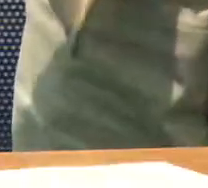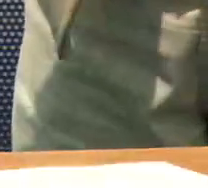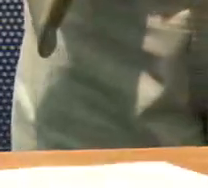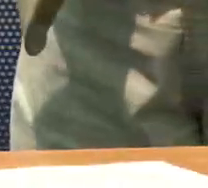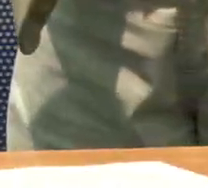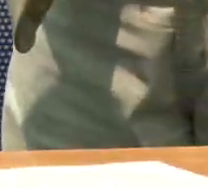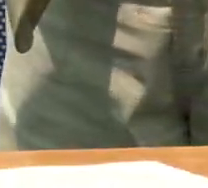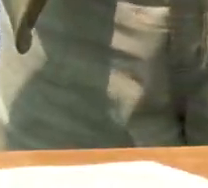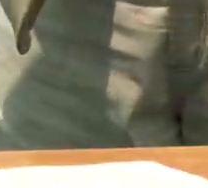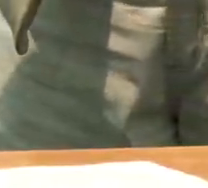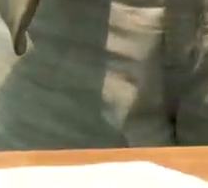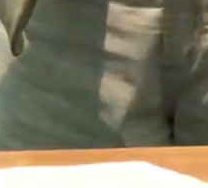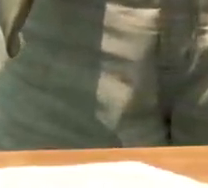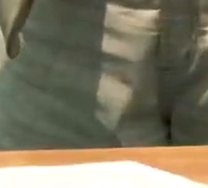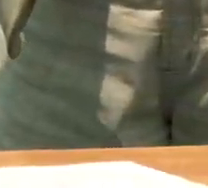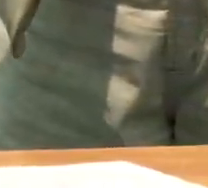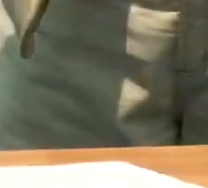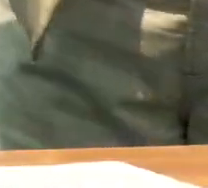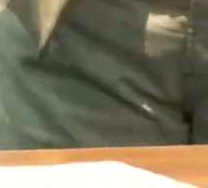iniciamos os nossos trabalhos.